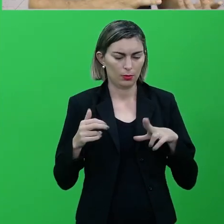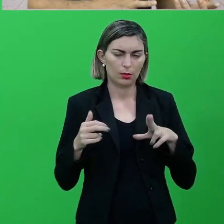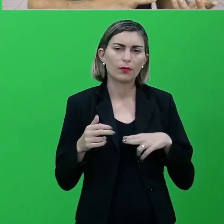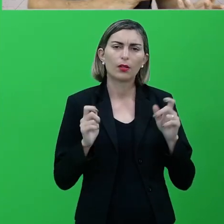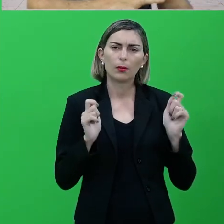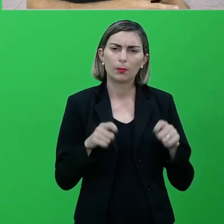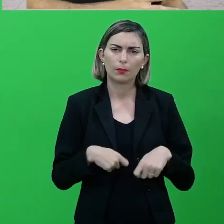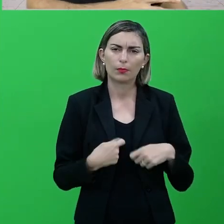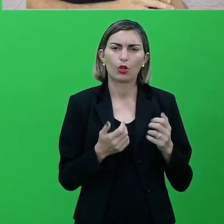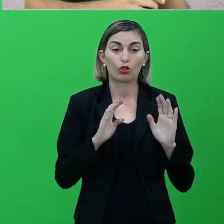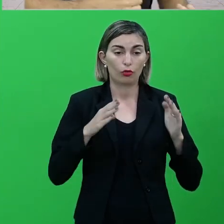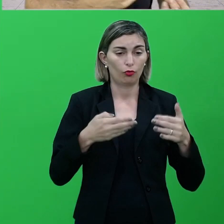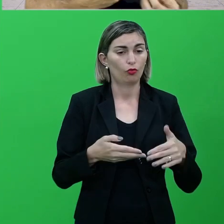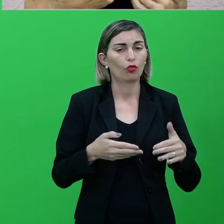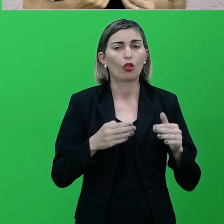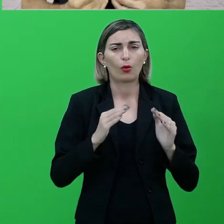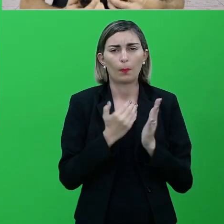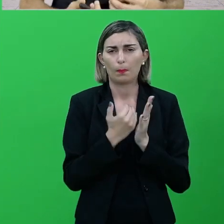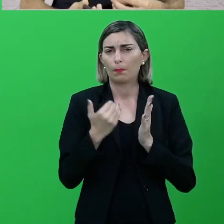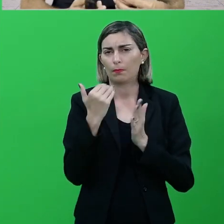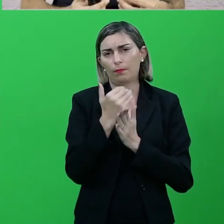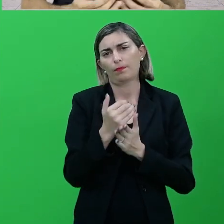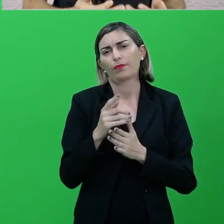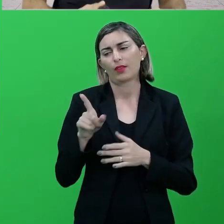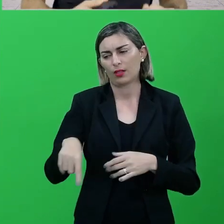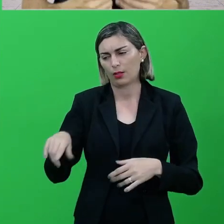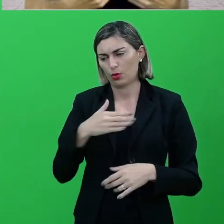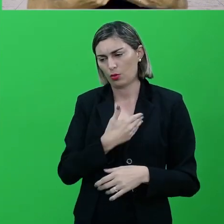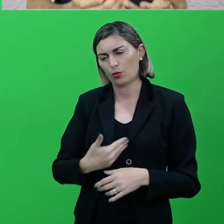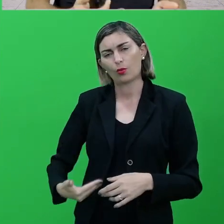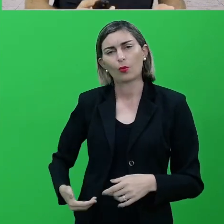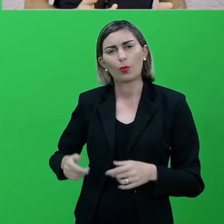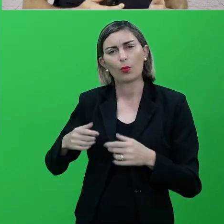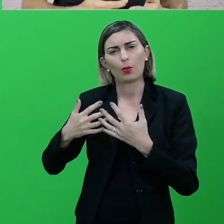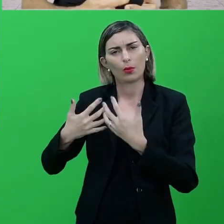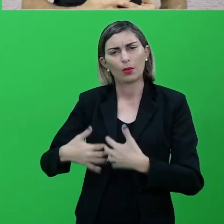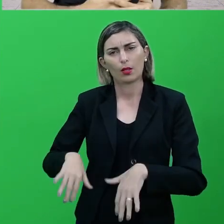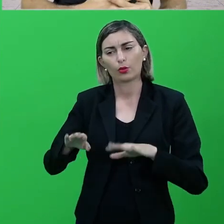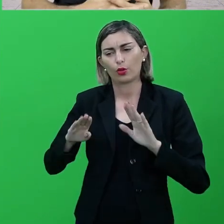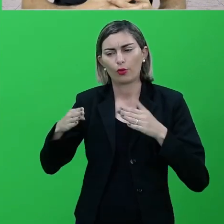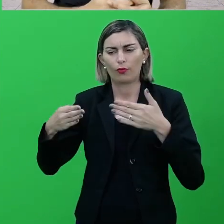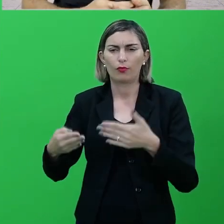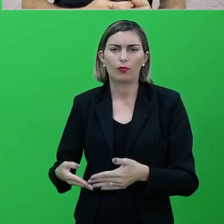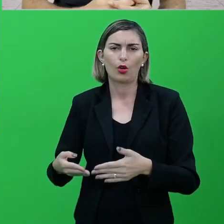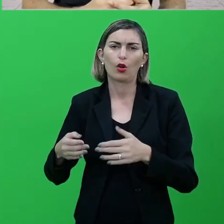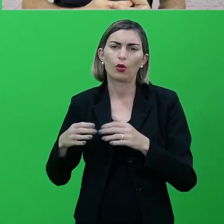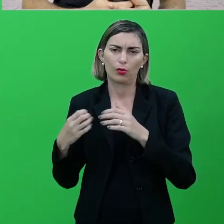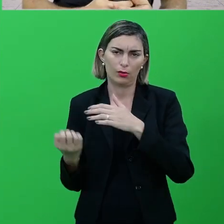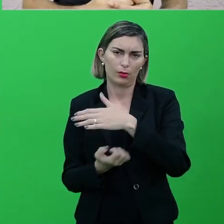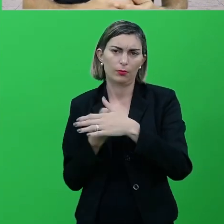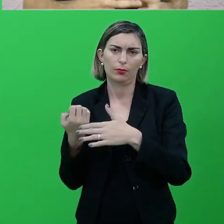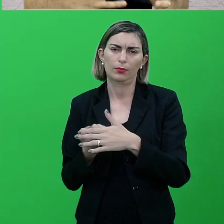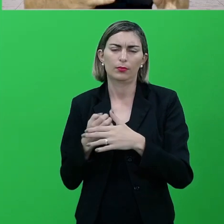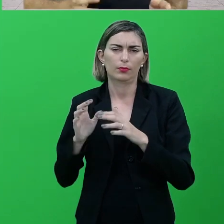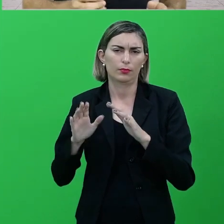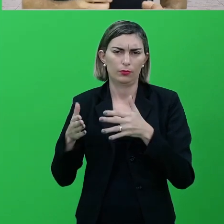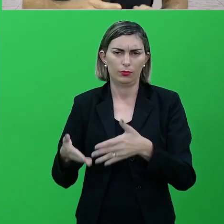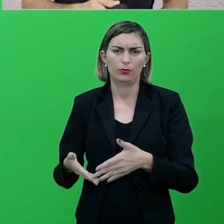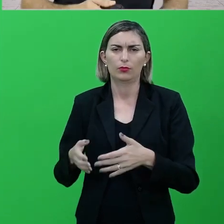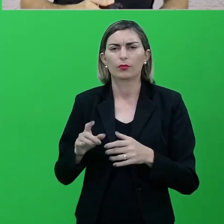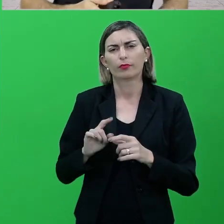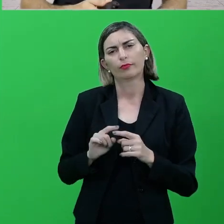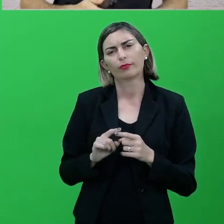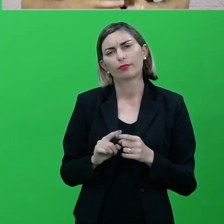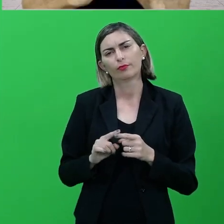pode ter um foco maior no produto, ao passo em que no setor público é mais natural que você tenha um foco na organização, por exemplo. E assim por